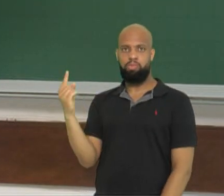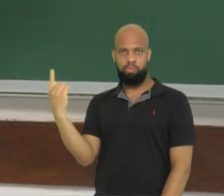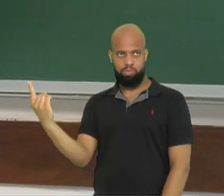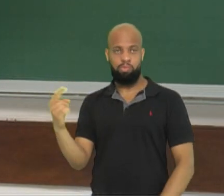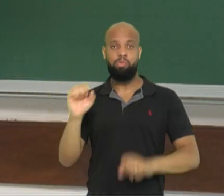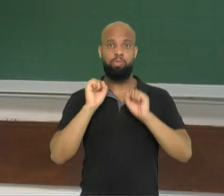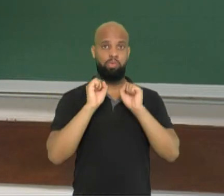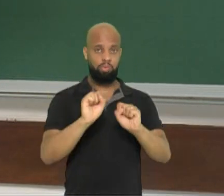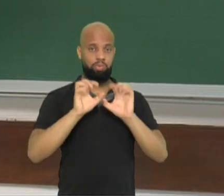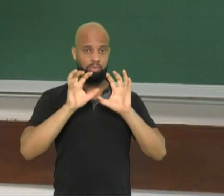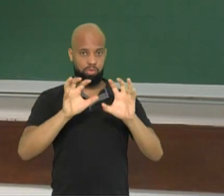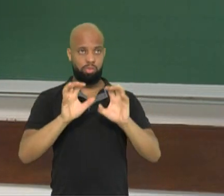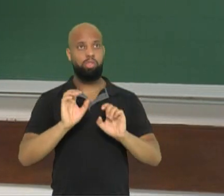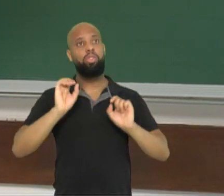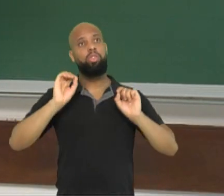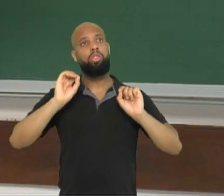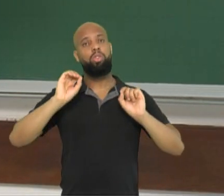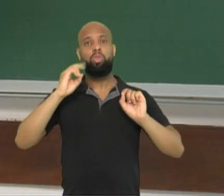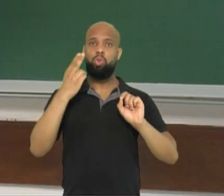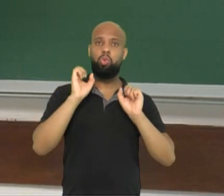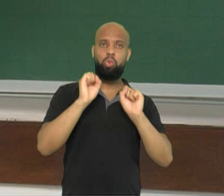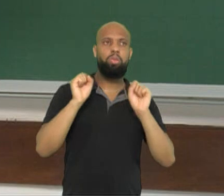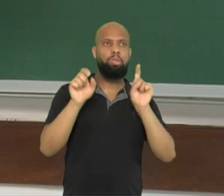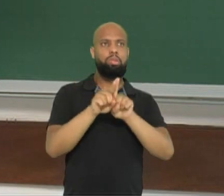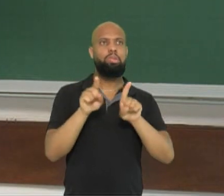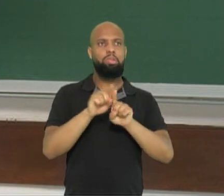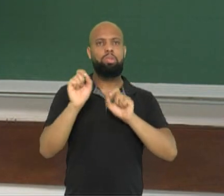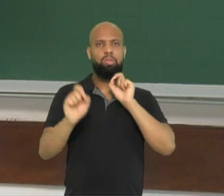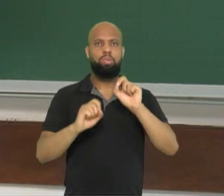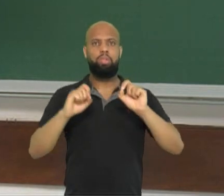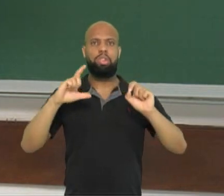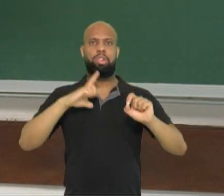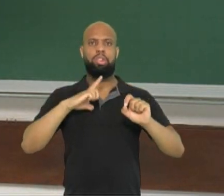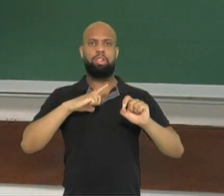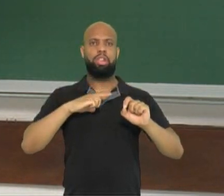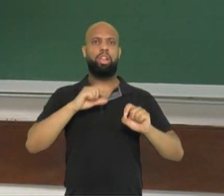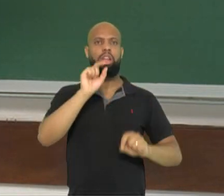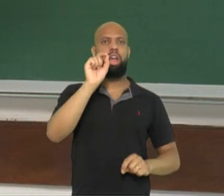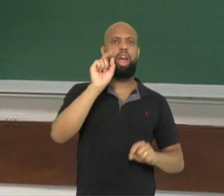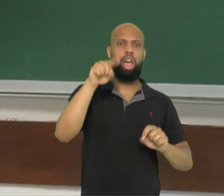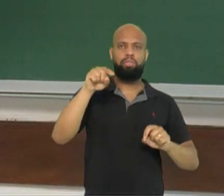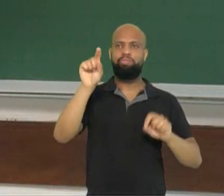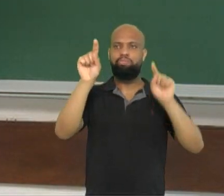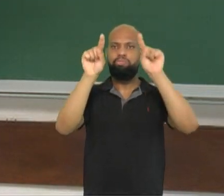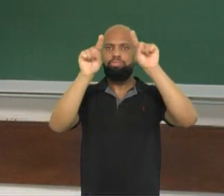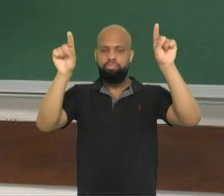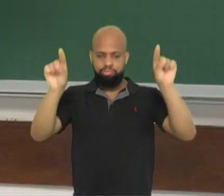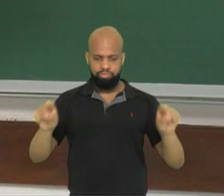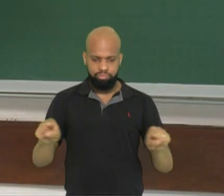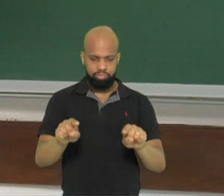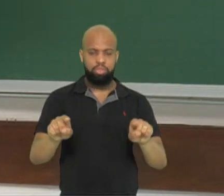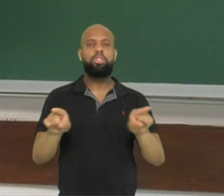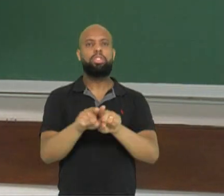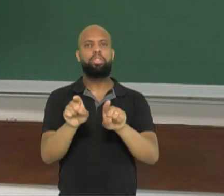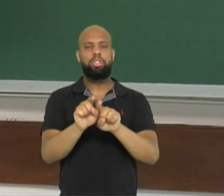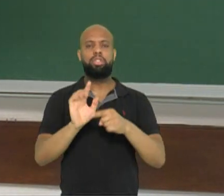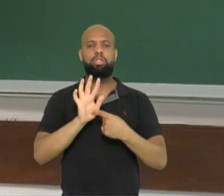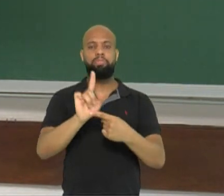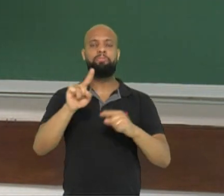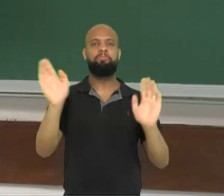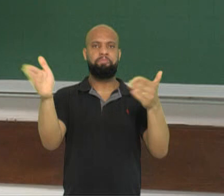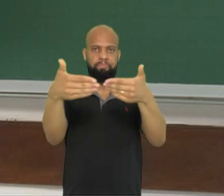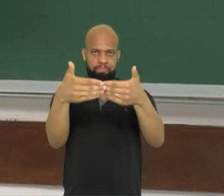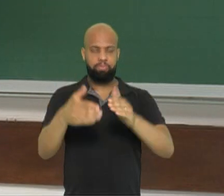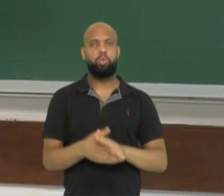dessa forma, tá? Ou simplesmente ali com o colchete, né? Com o colchete normal indicando intervalo fechado.